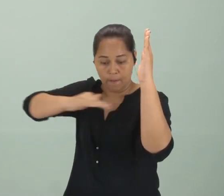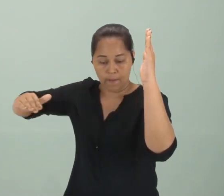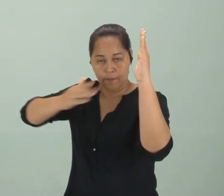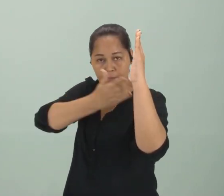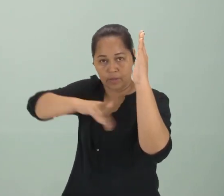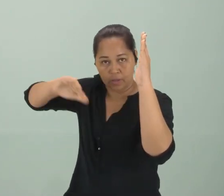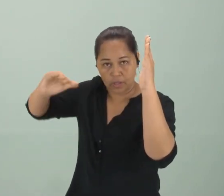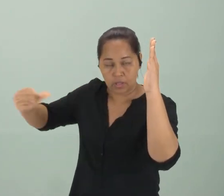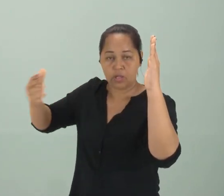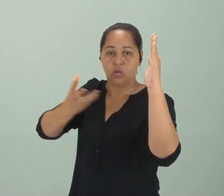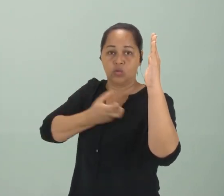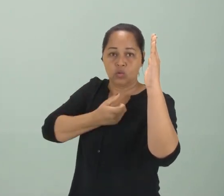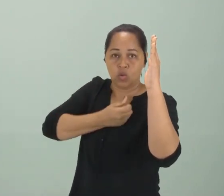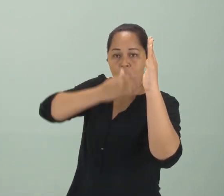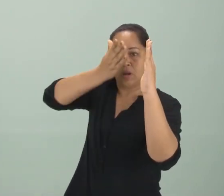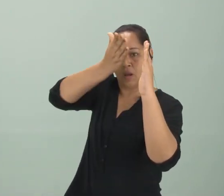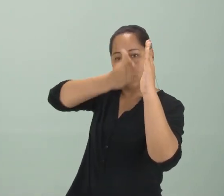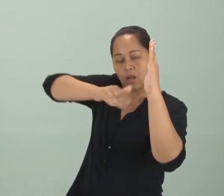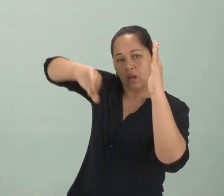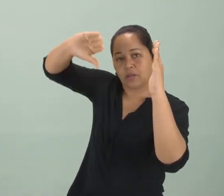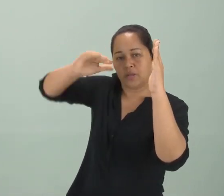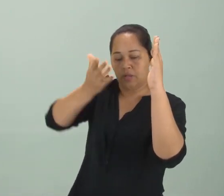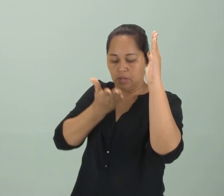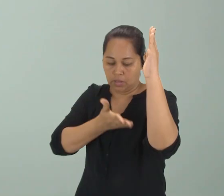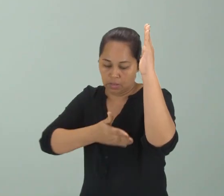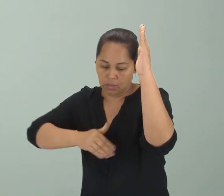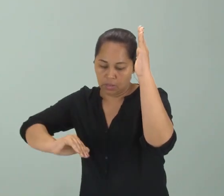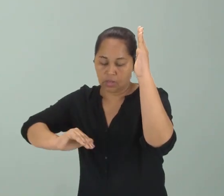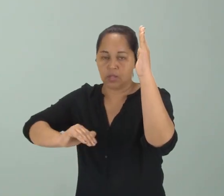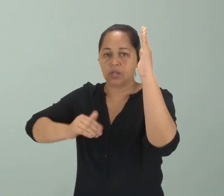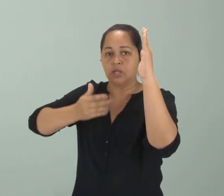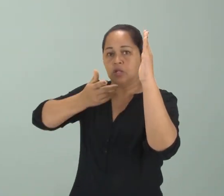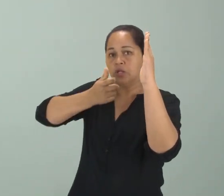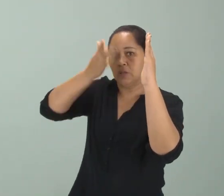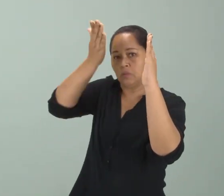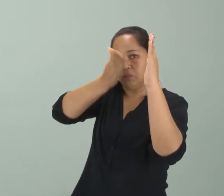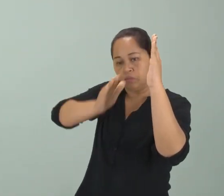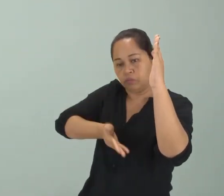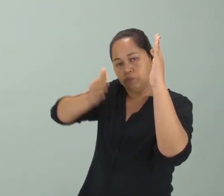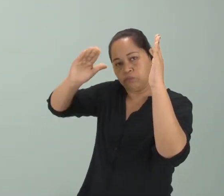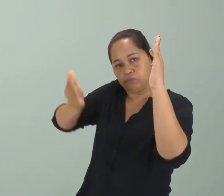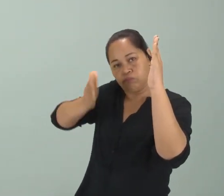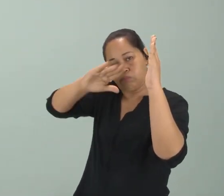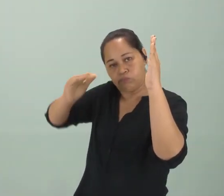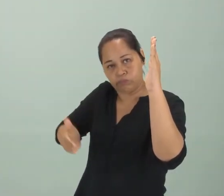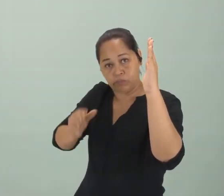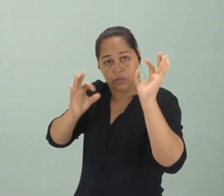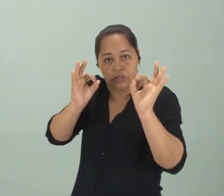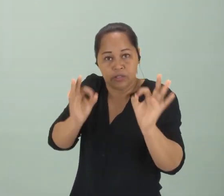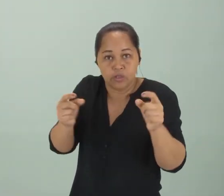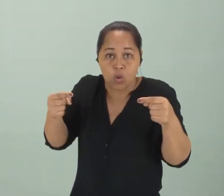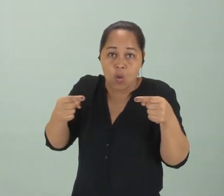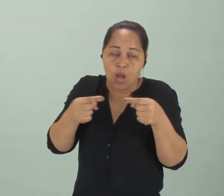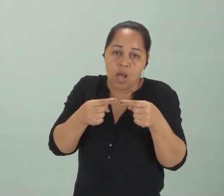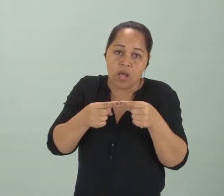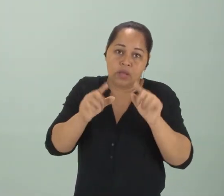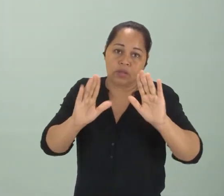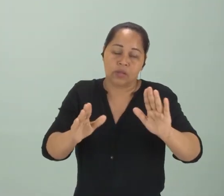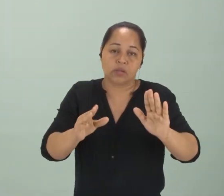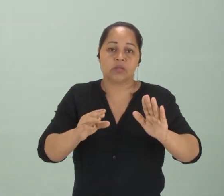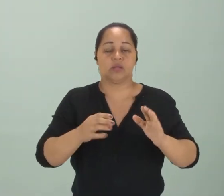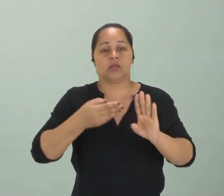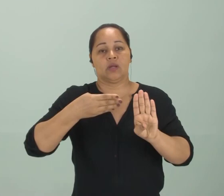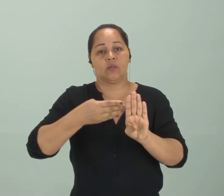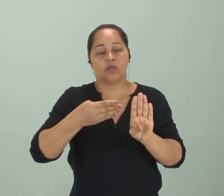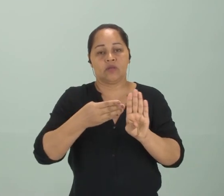Aqui é a ideia do π sobre 2, tá? Então, por isso que ela vai ter esse comportamento em relação à função tangente. A função tangente